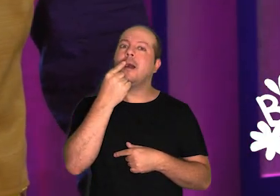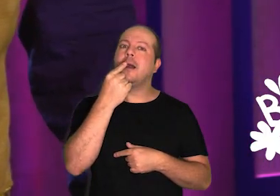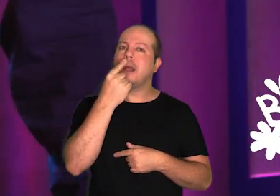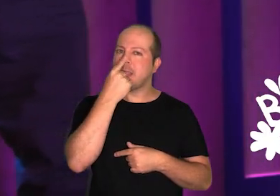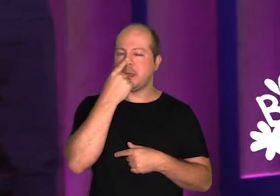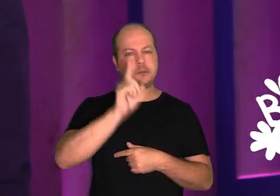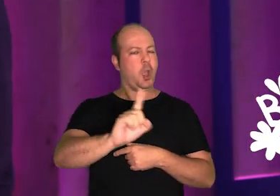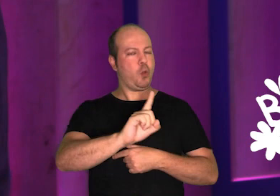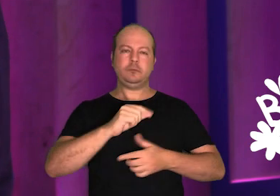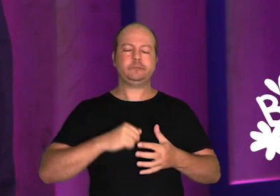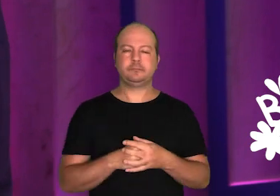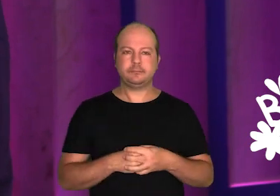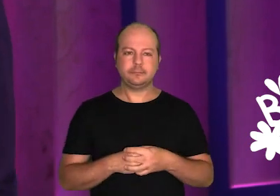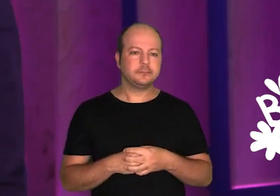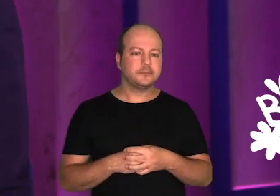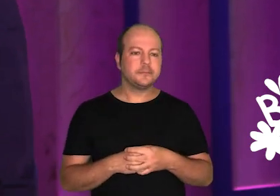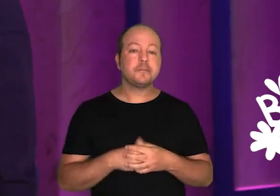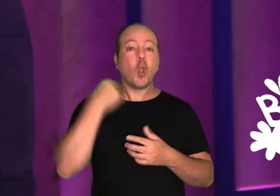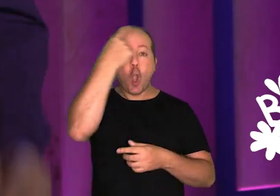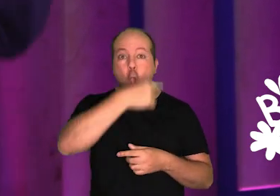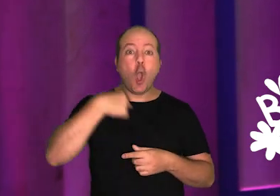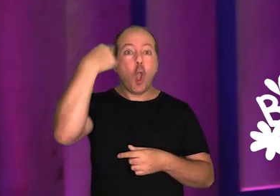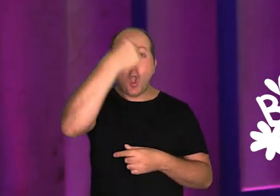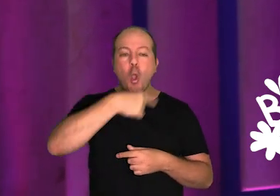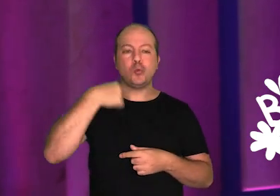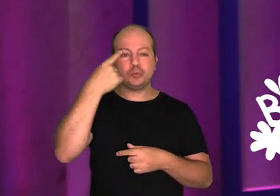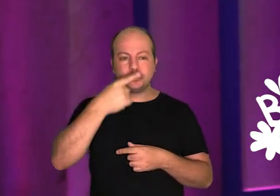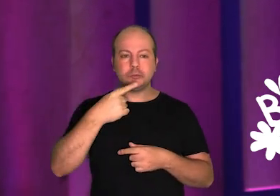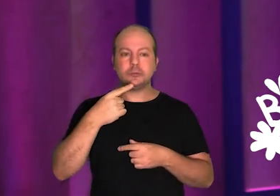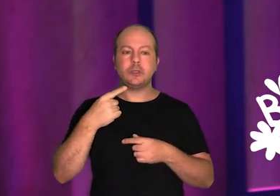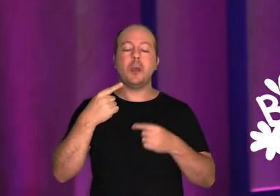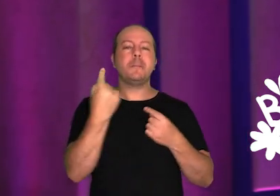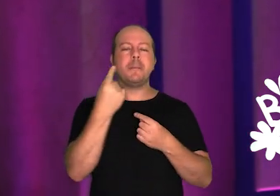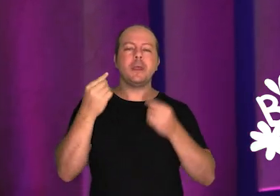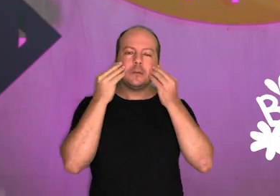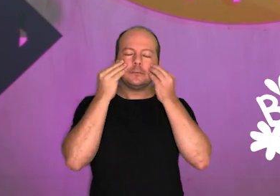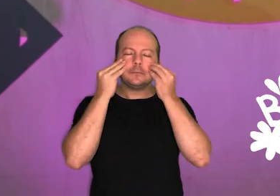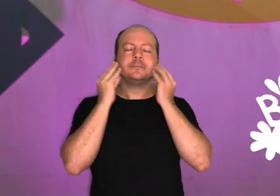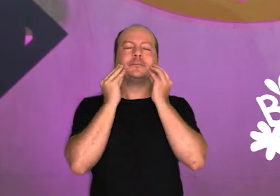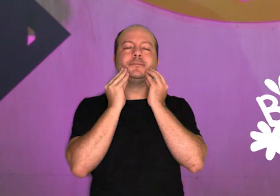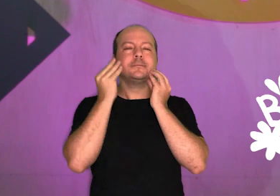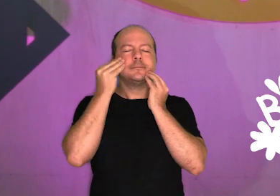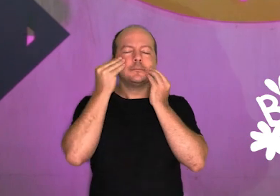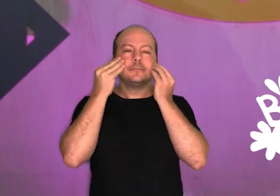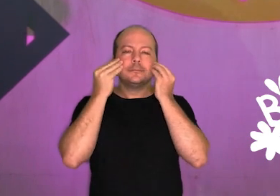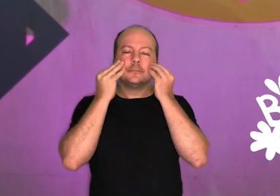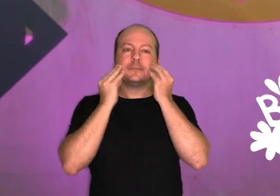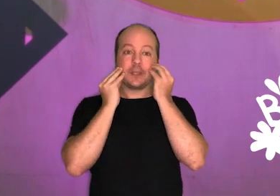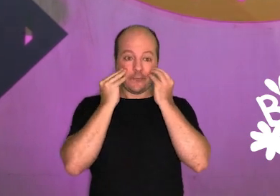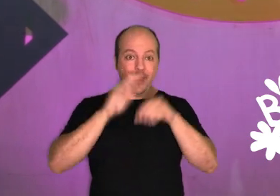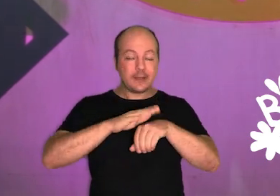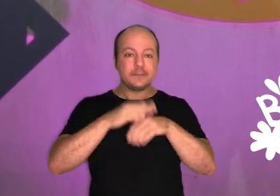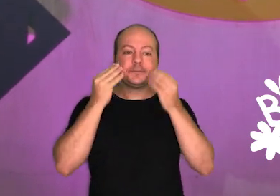Não é nariz, não. Não é nariz, é o rosto. Aquecer o rosto. Primeira coisa, ó. Massagem no rosto.